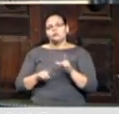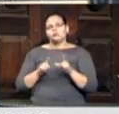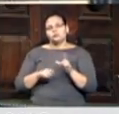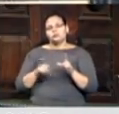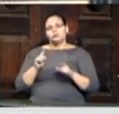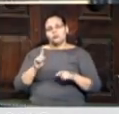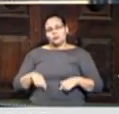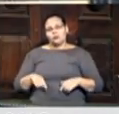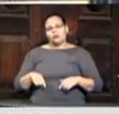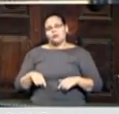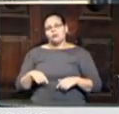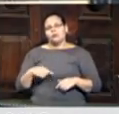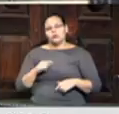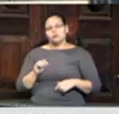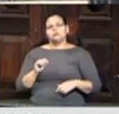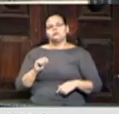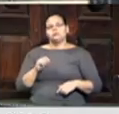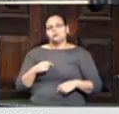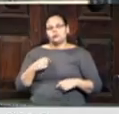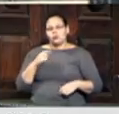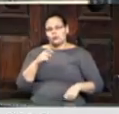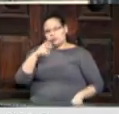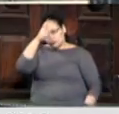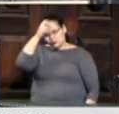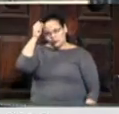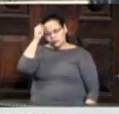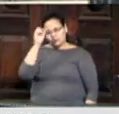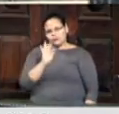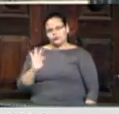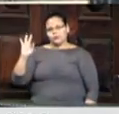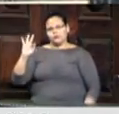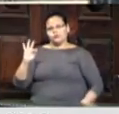uma entidade de utilidade pública federal desde